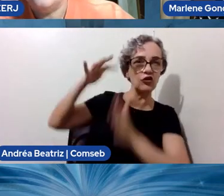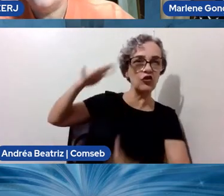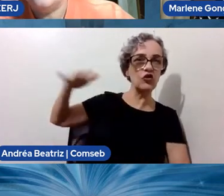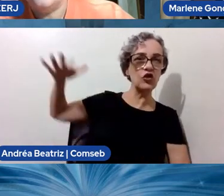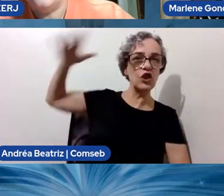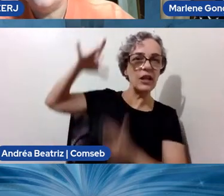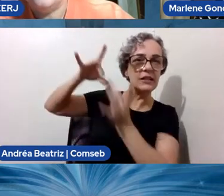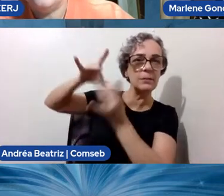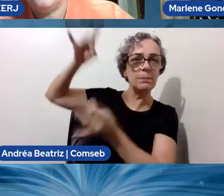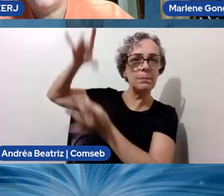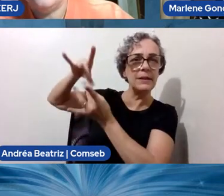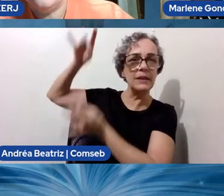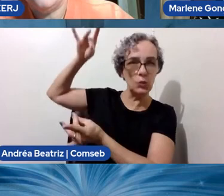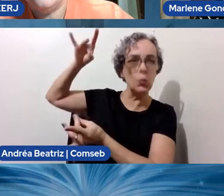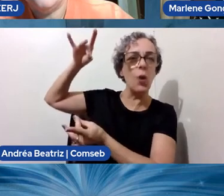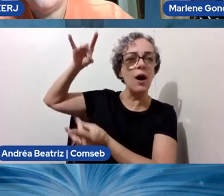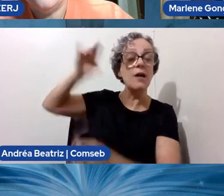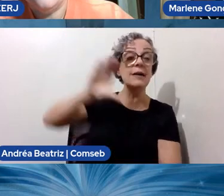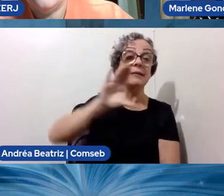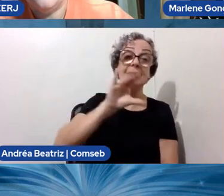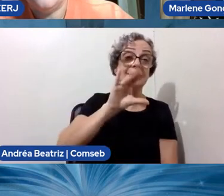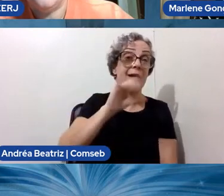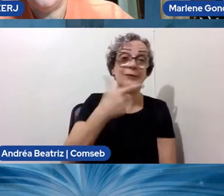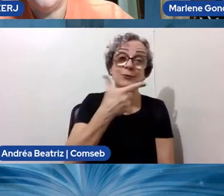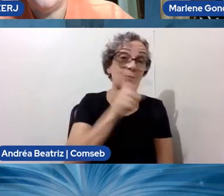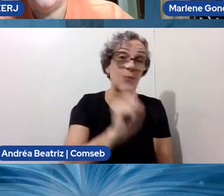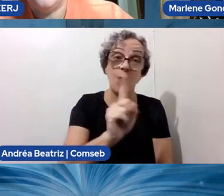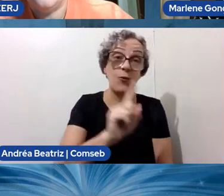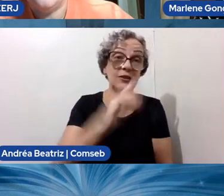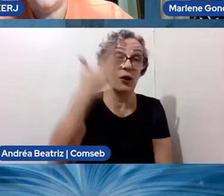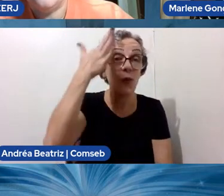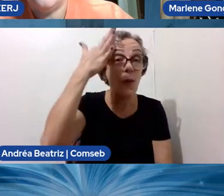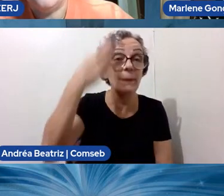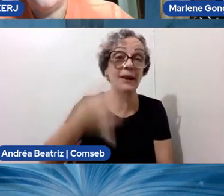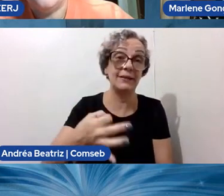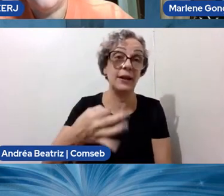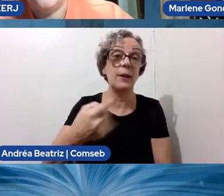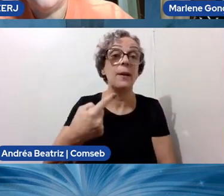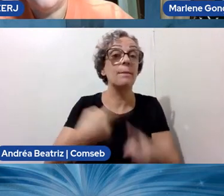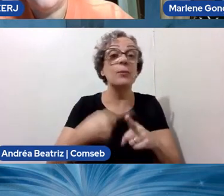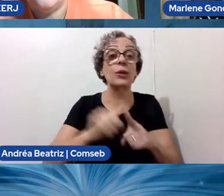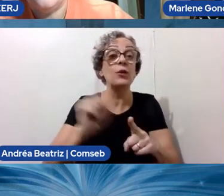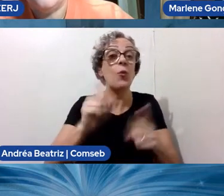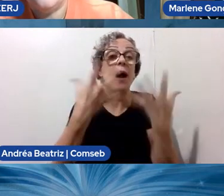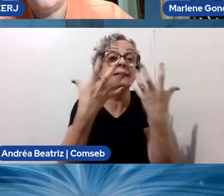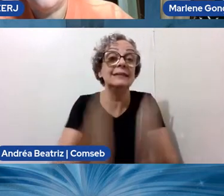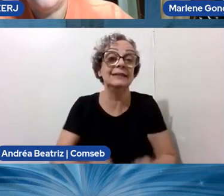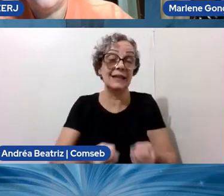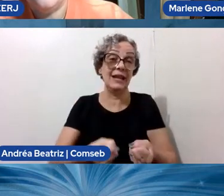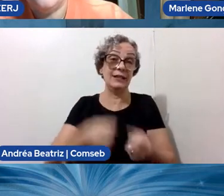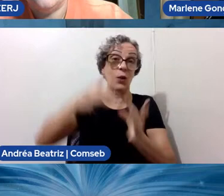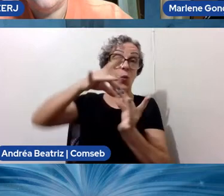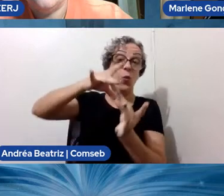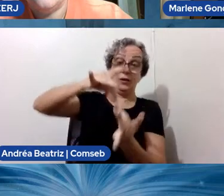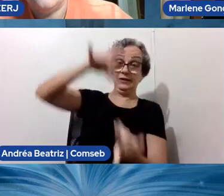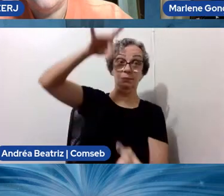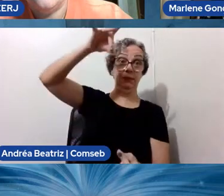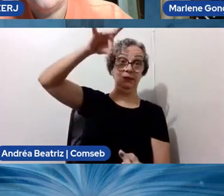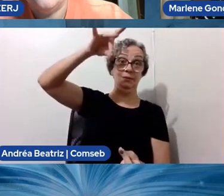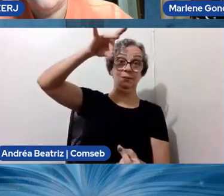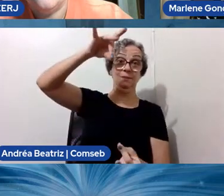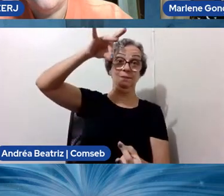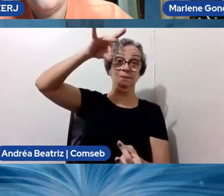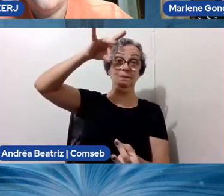tem condições ainda de compreender, porque não aceita o espírito. Não fica bem para o cientista estudar o espírito, que